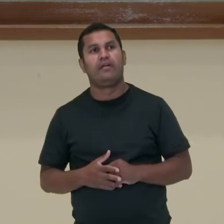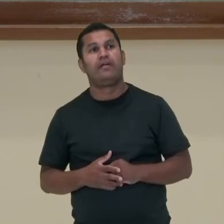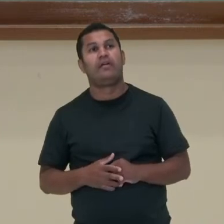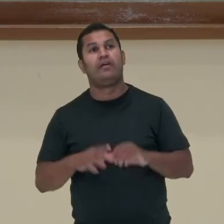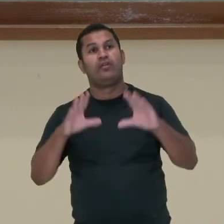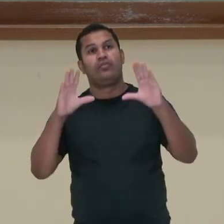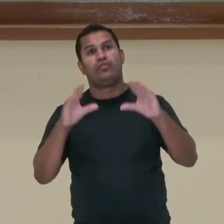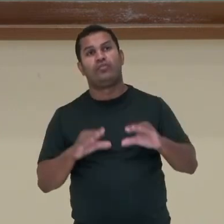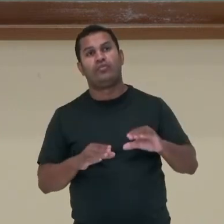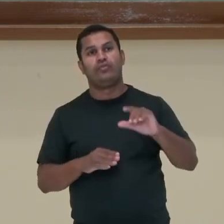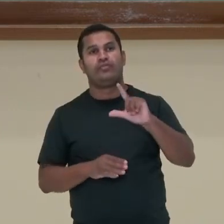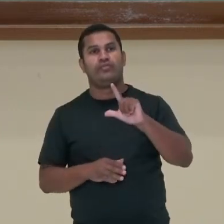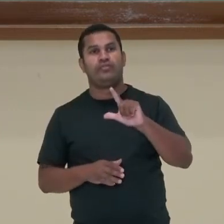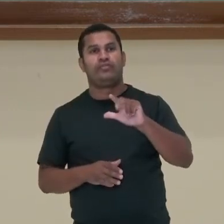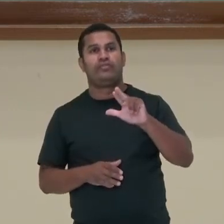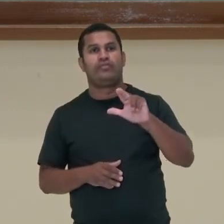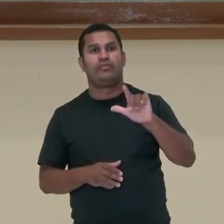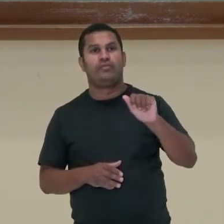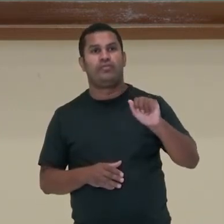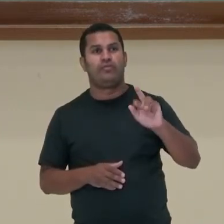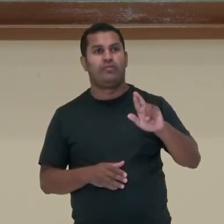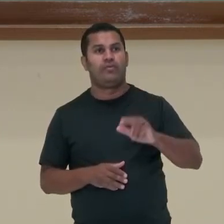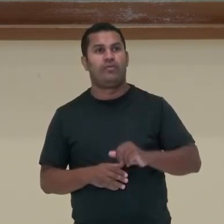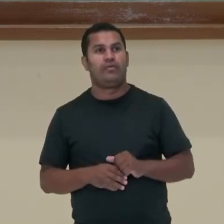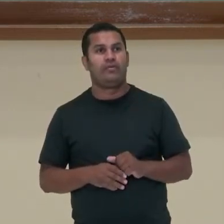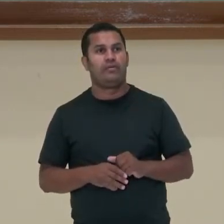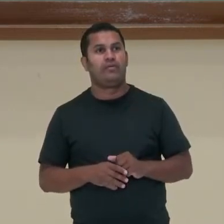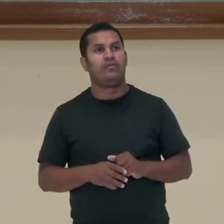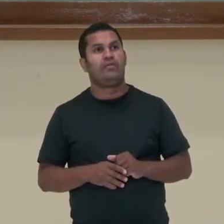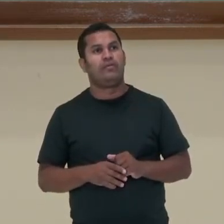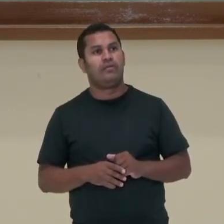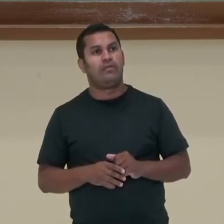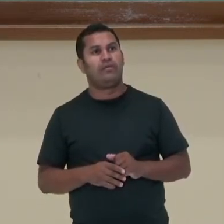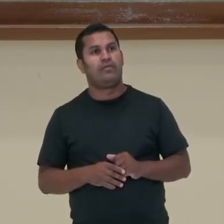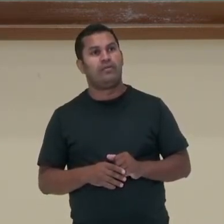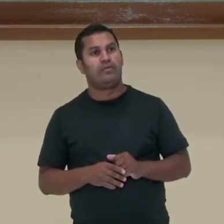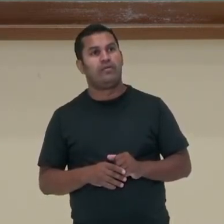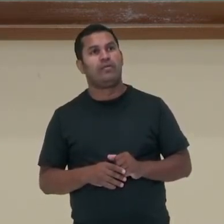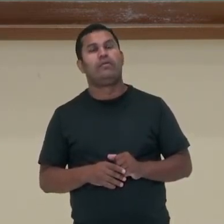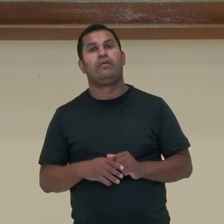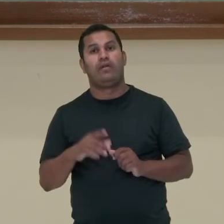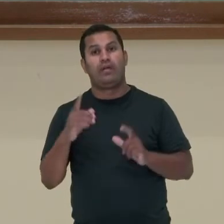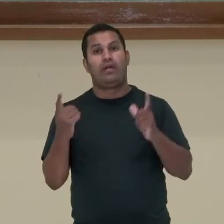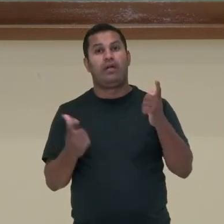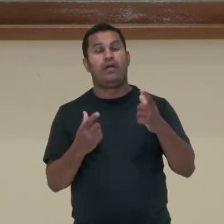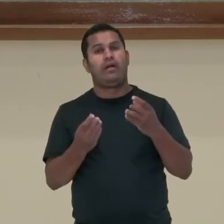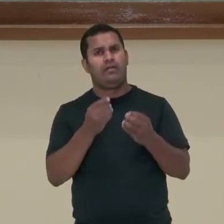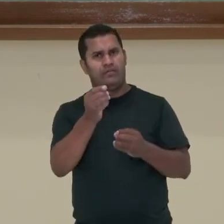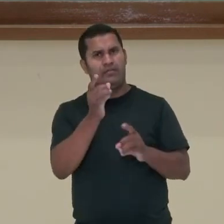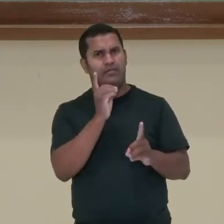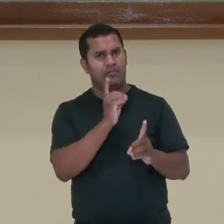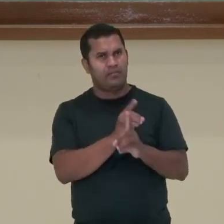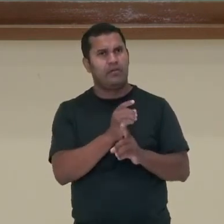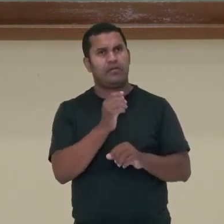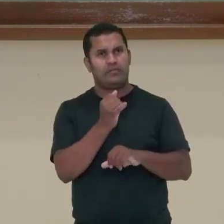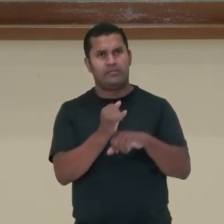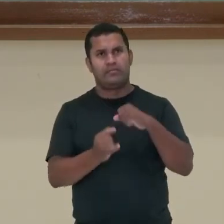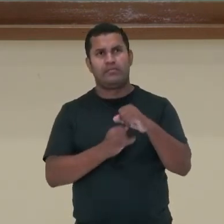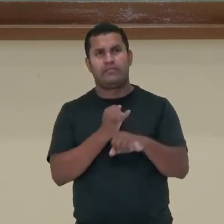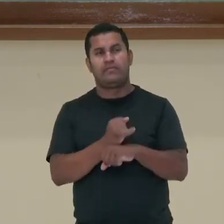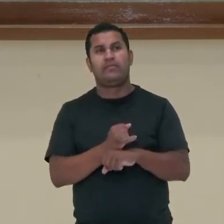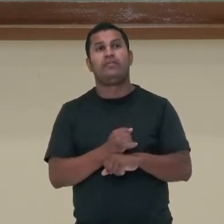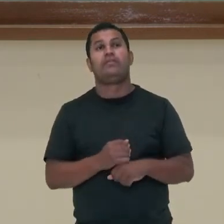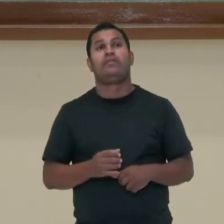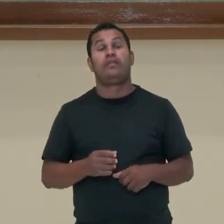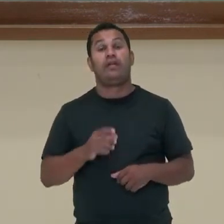Noite de Luar, né? É Noite de Luar, agora fugiu o nome, Noite de Luar eu vou colocar, tá? Pessoal, se estiver errado, me perdoe. Esse período ele